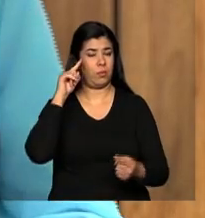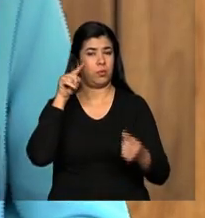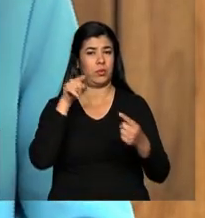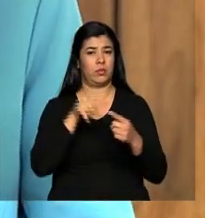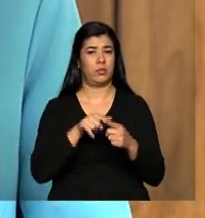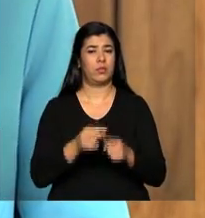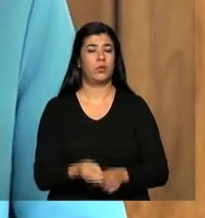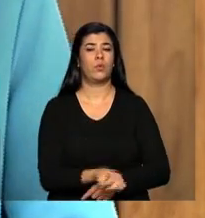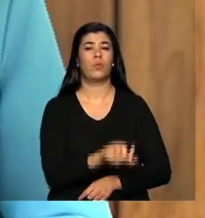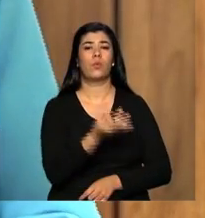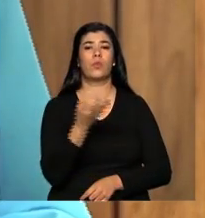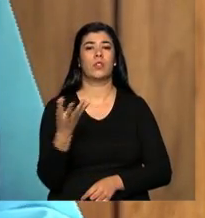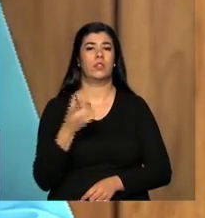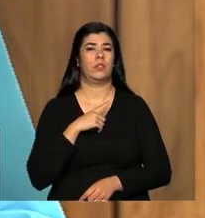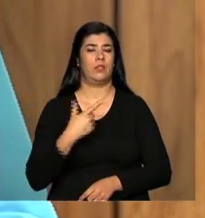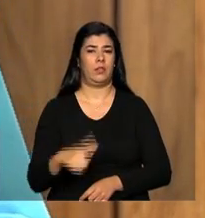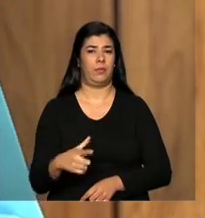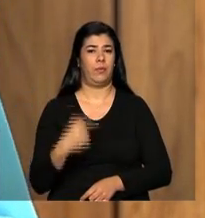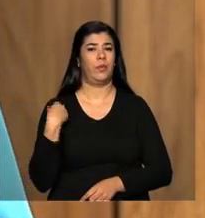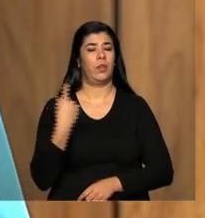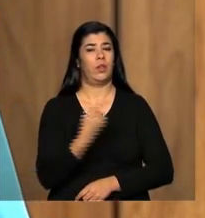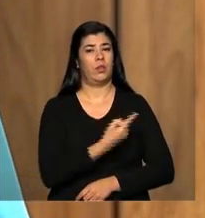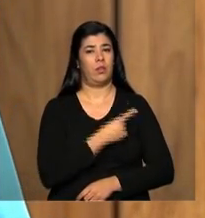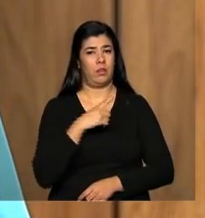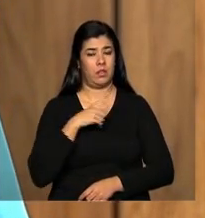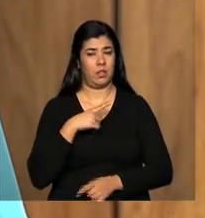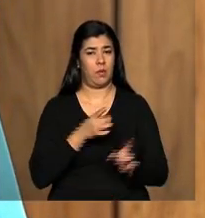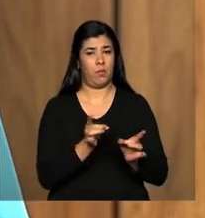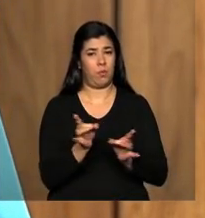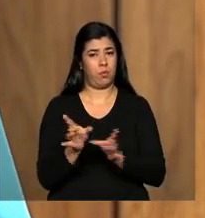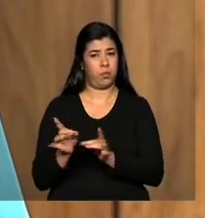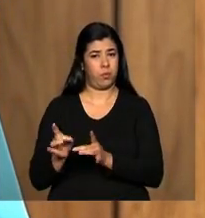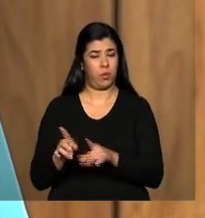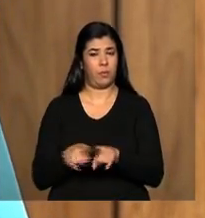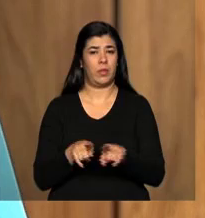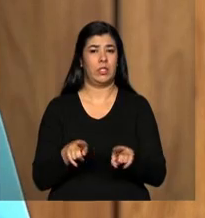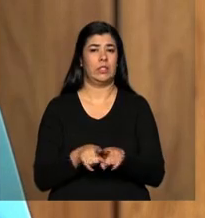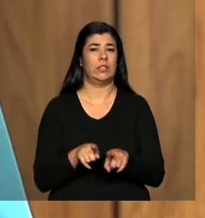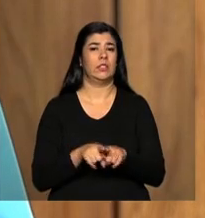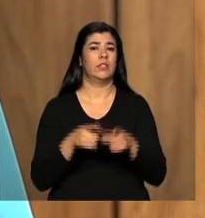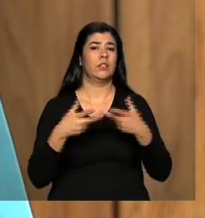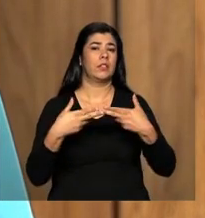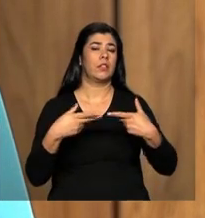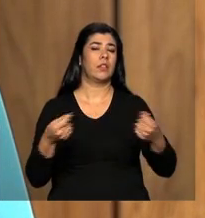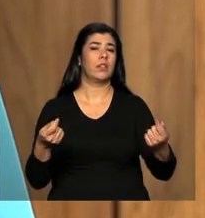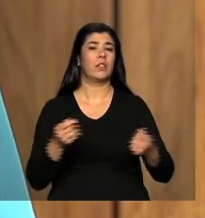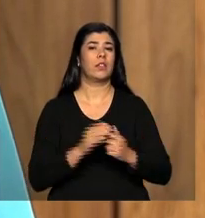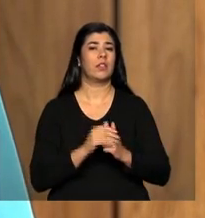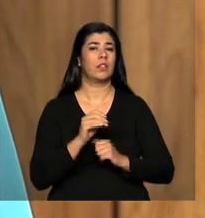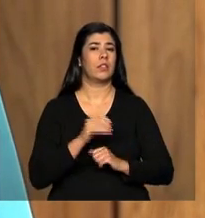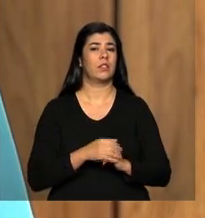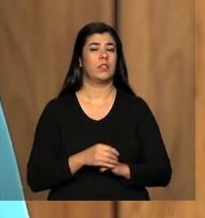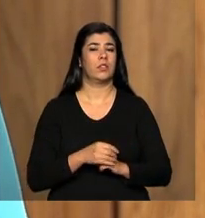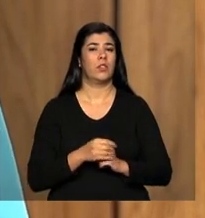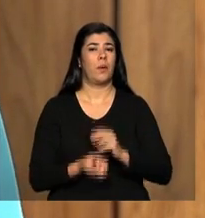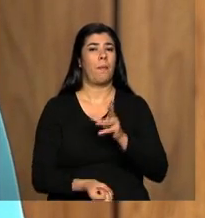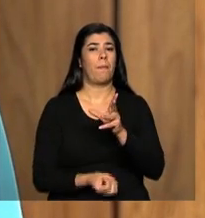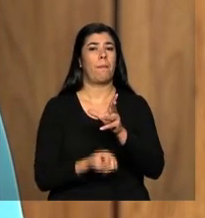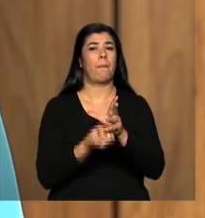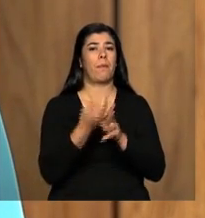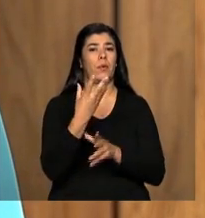vista quantitativo. Nosso comércio caracteriza por uma elevada parcela de produtos